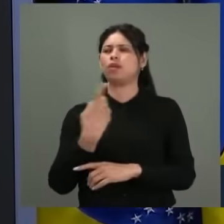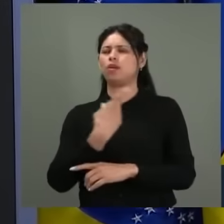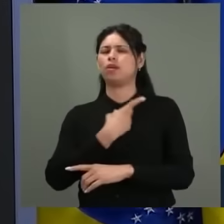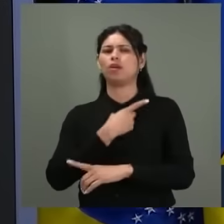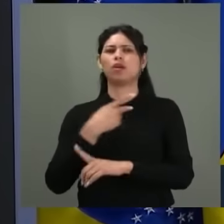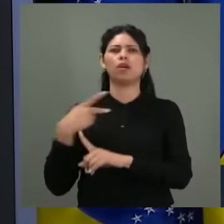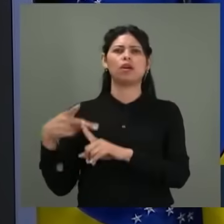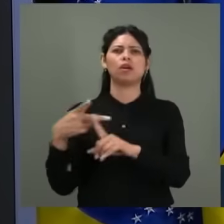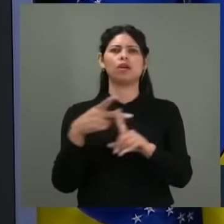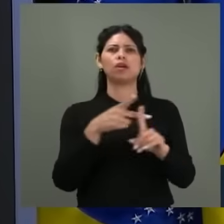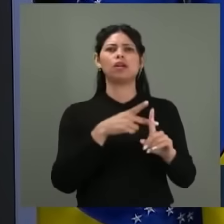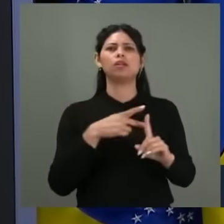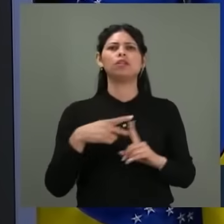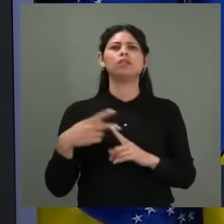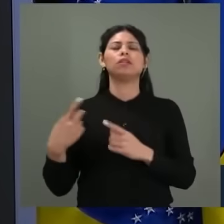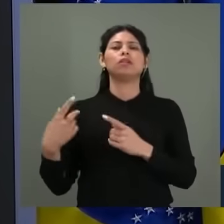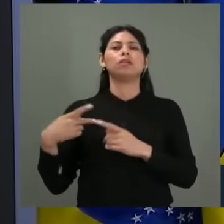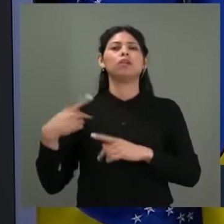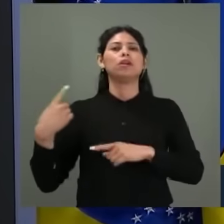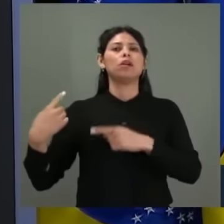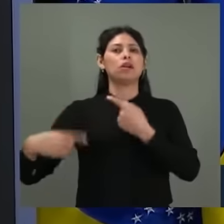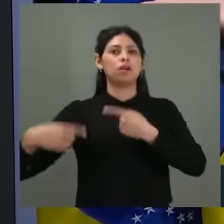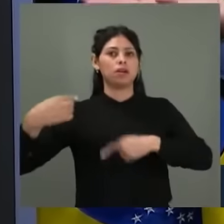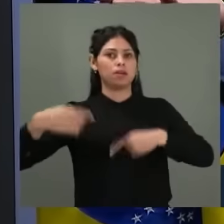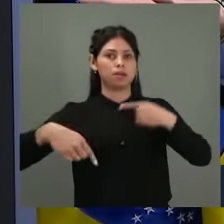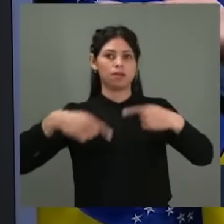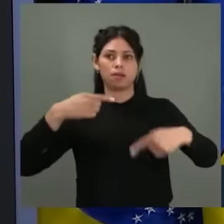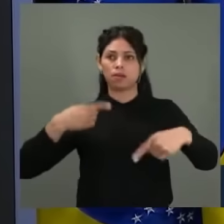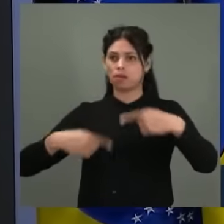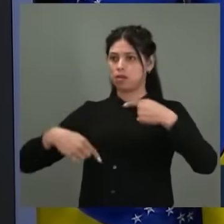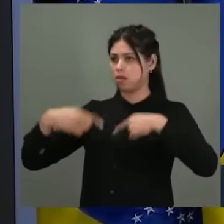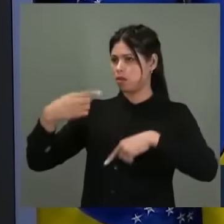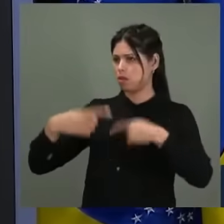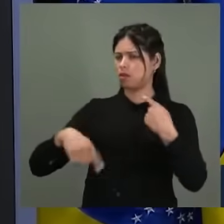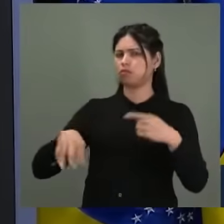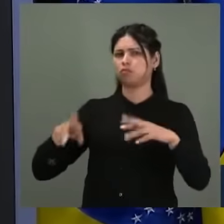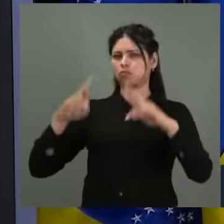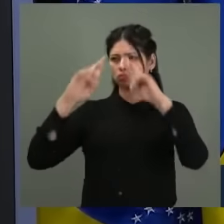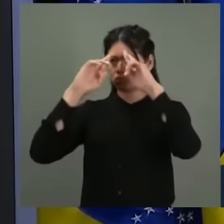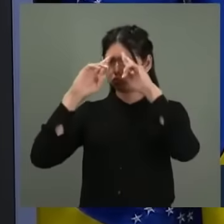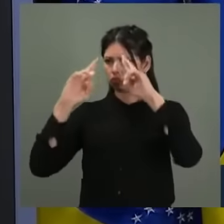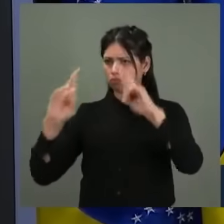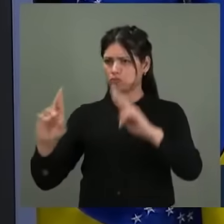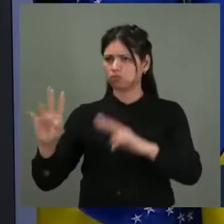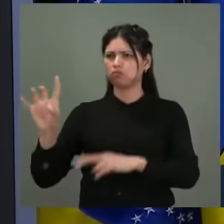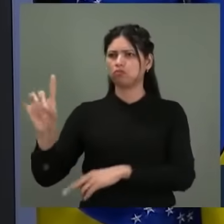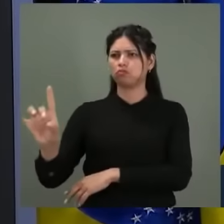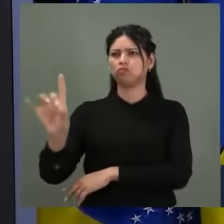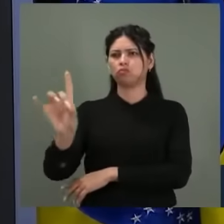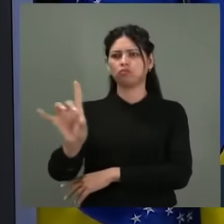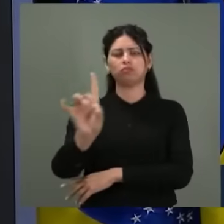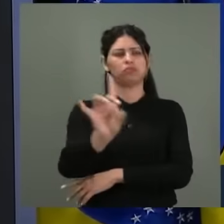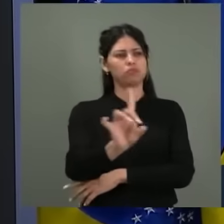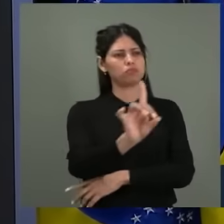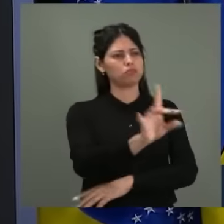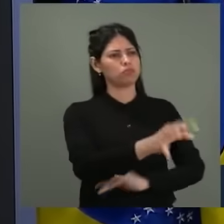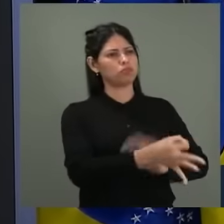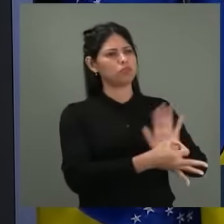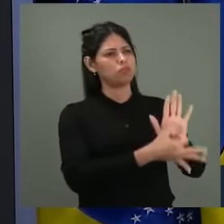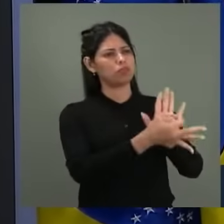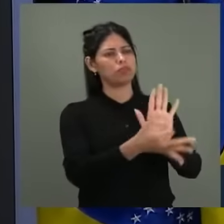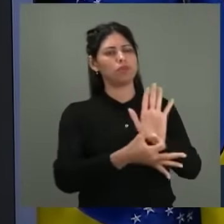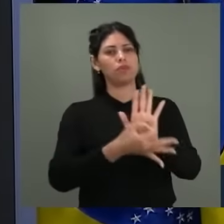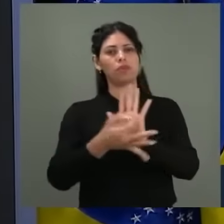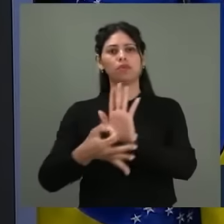por um debate extremamente respeitoso. Cada um colocou sua posição, né? E